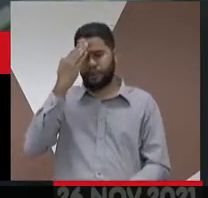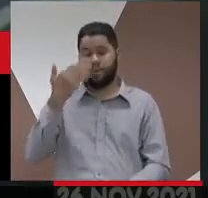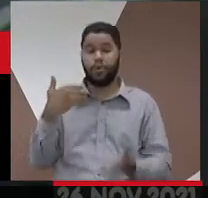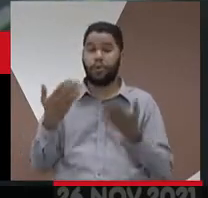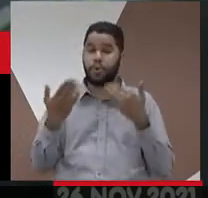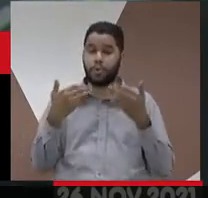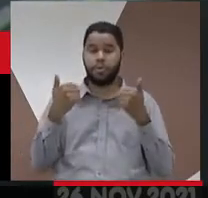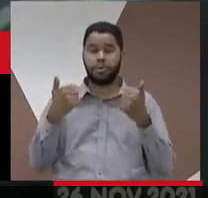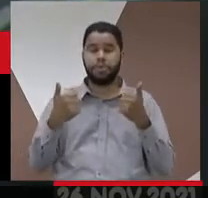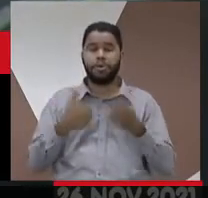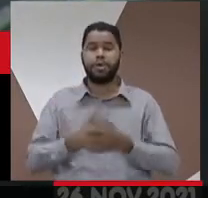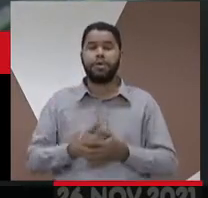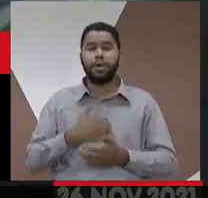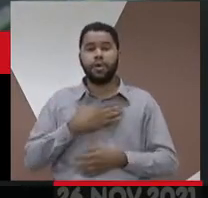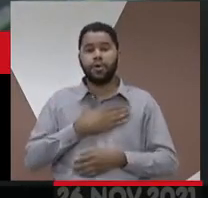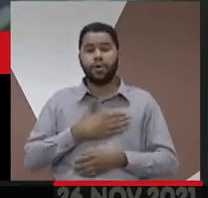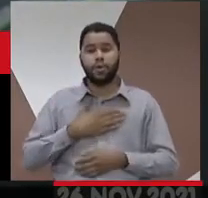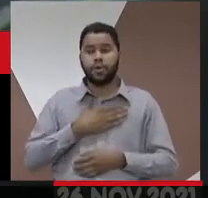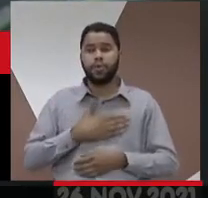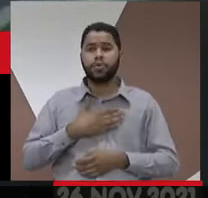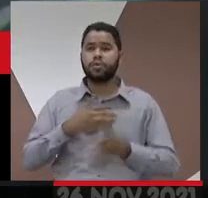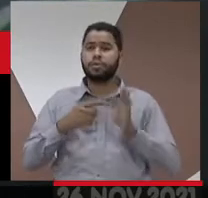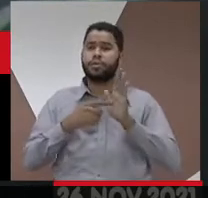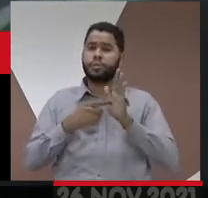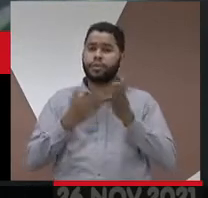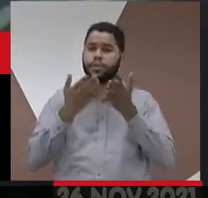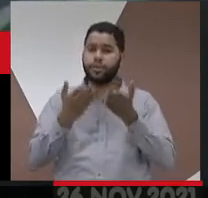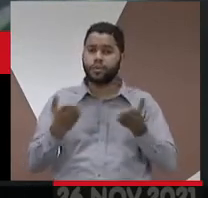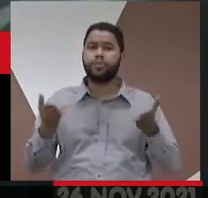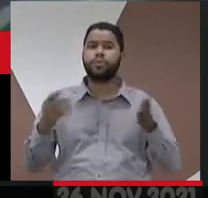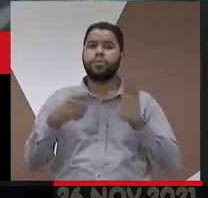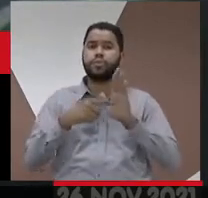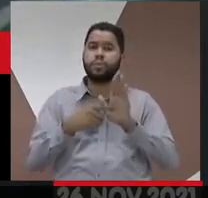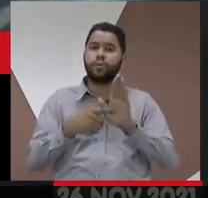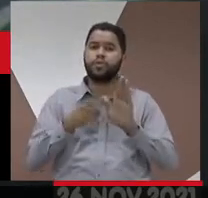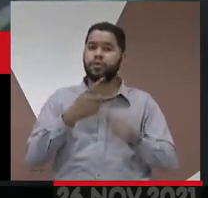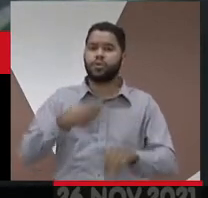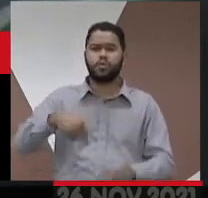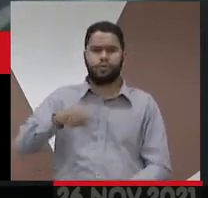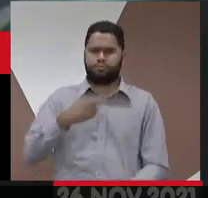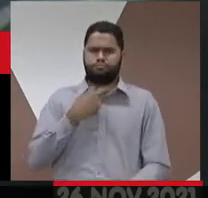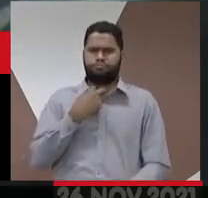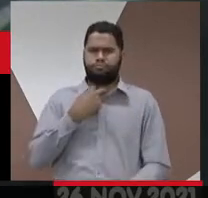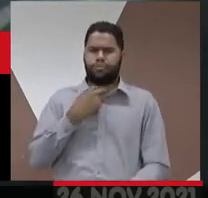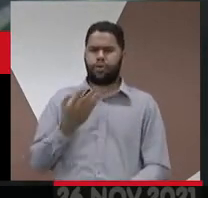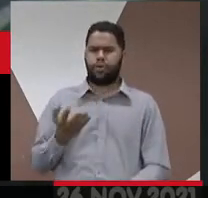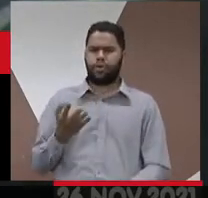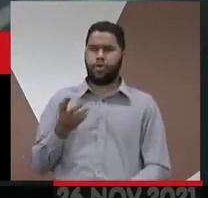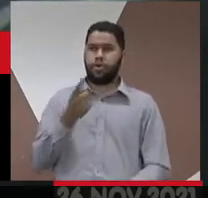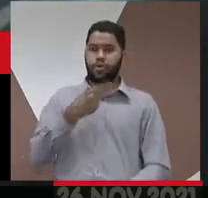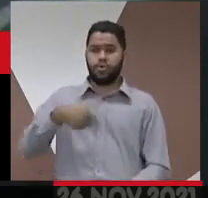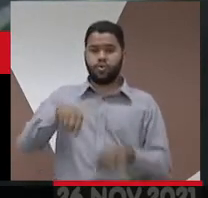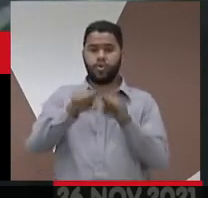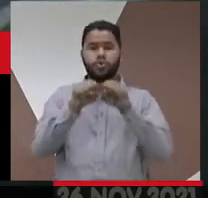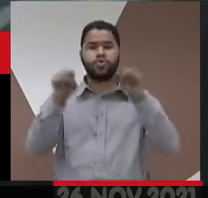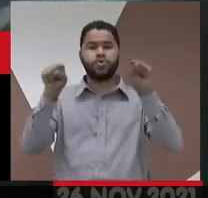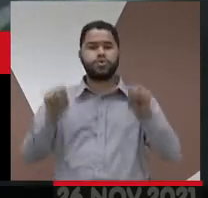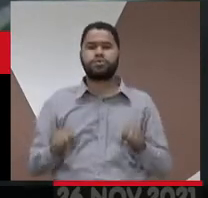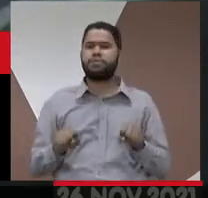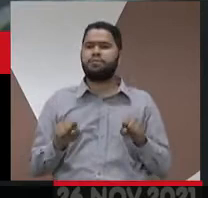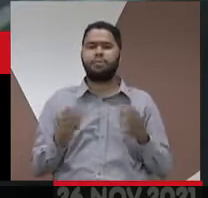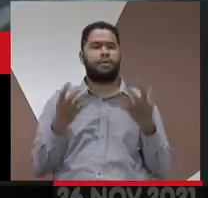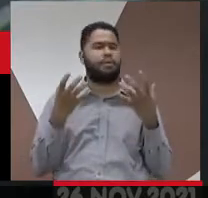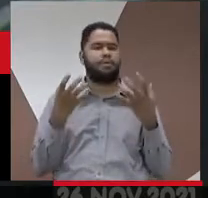bom, gostaria, depois da apresentação de você, mostrar o nosso. Não pode, porque o nosso sistema